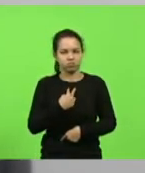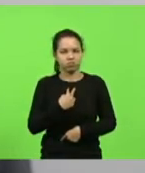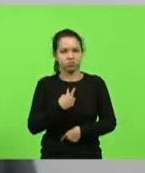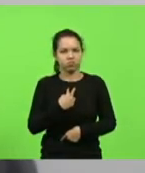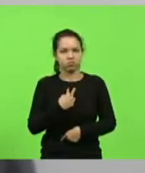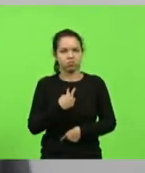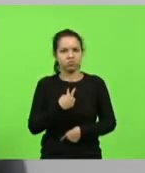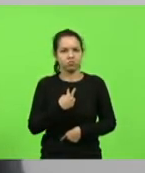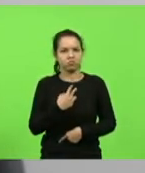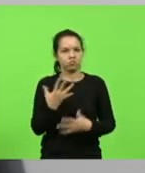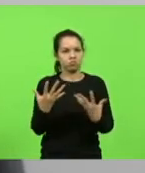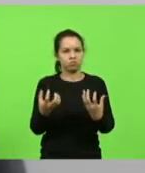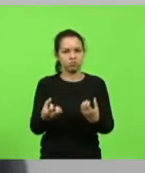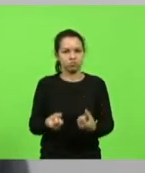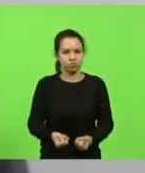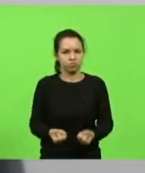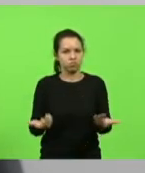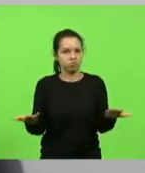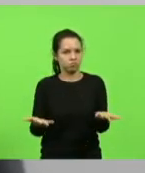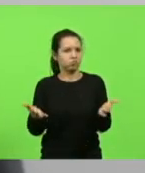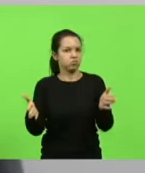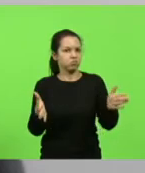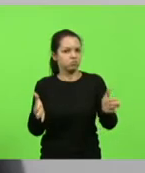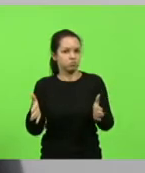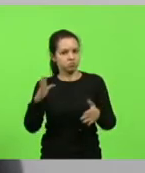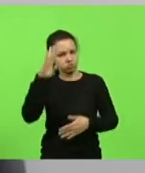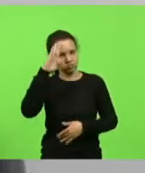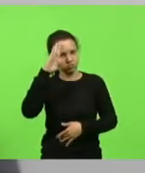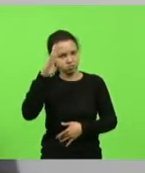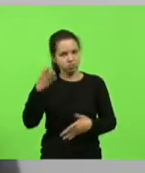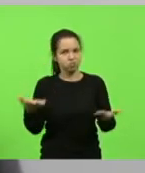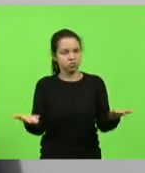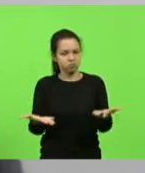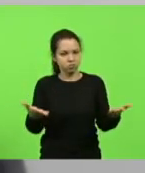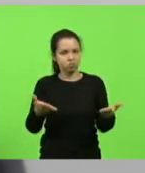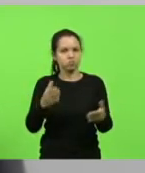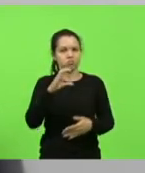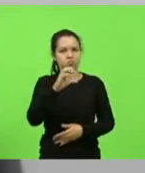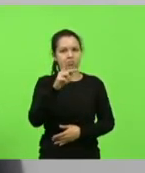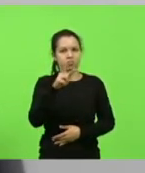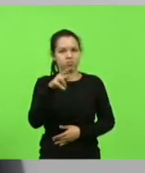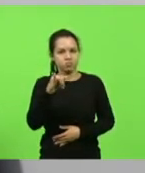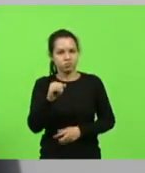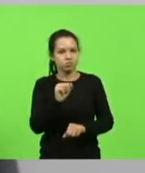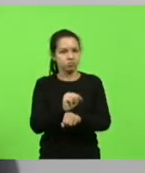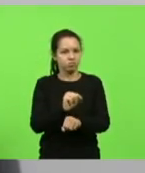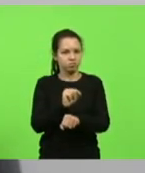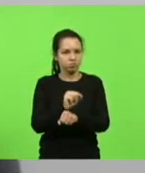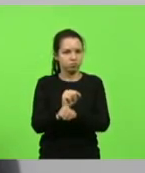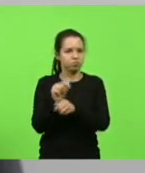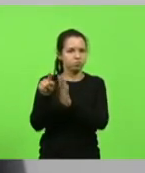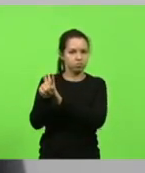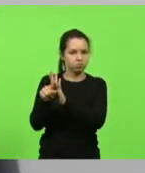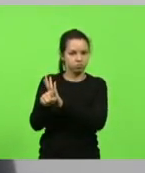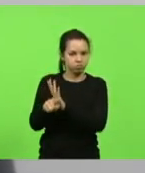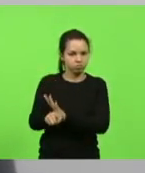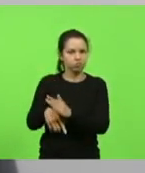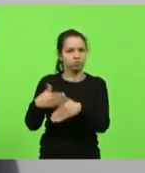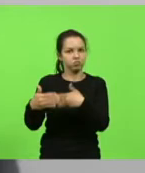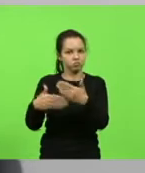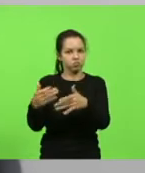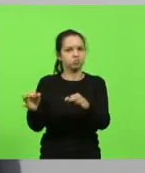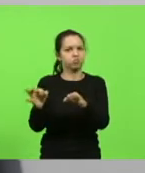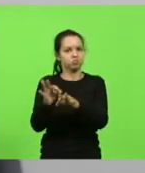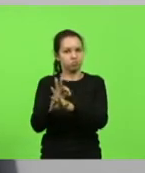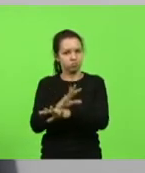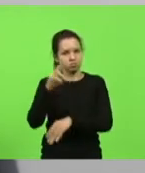este aval nesse momento, principalmente agora, ter uma CPI, vamos aguardar as investigações e depois, mais tarde, a